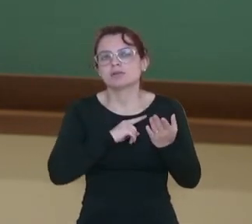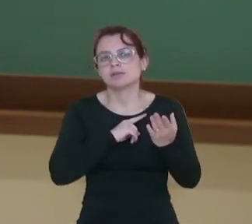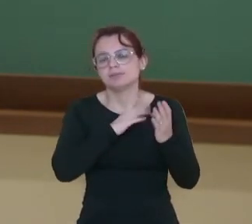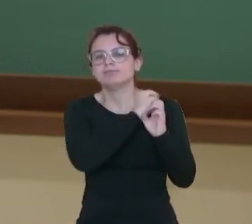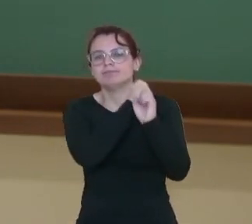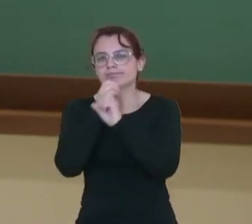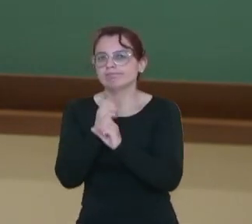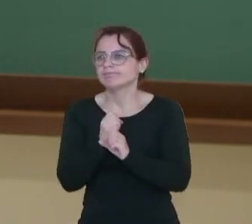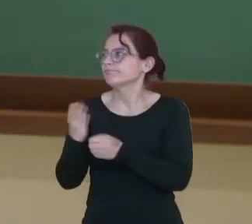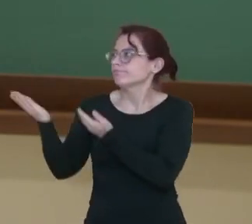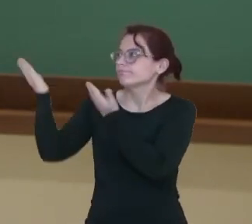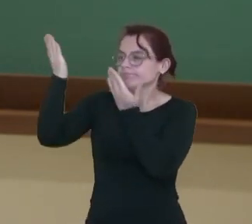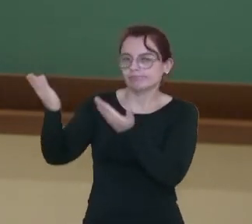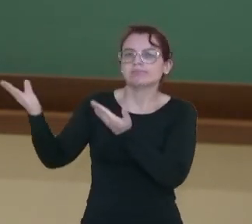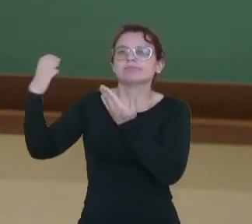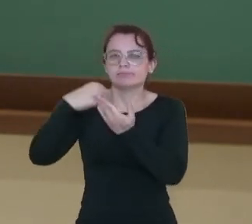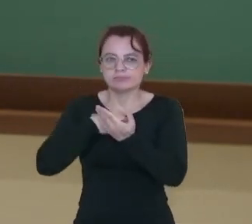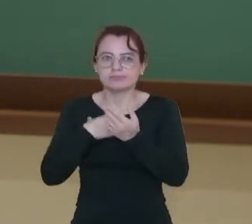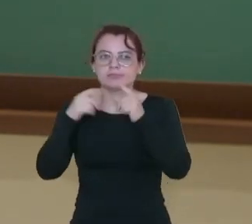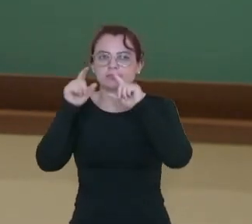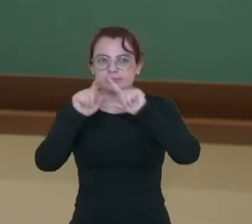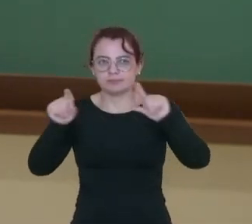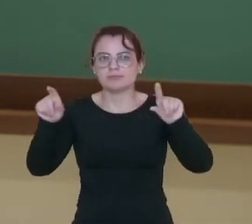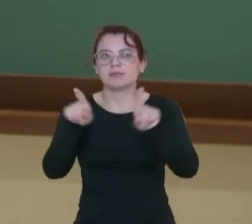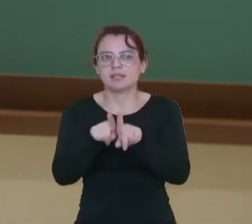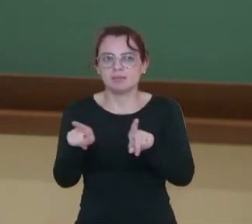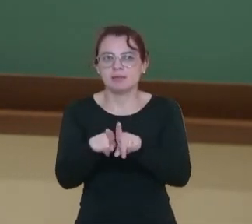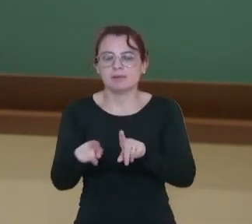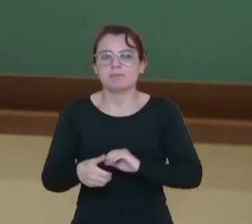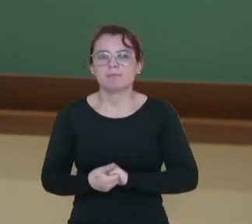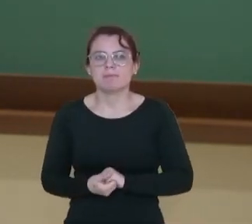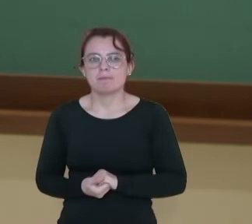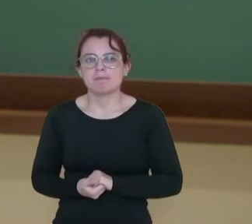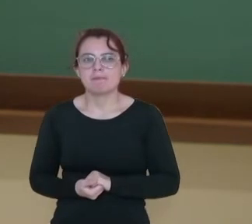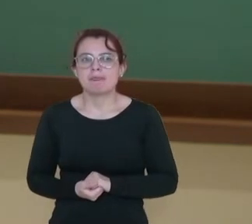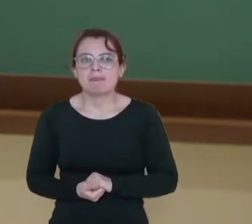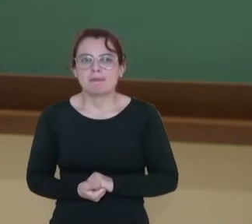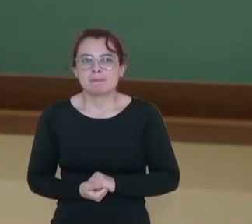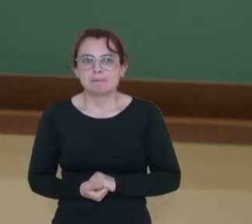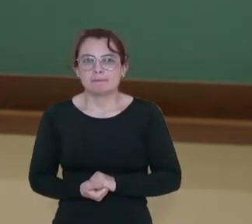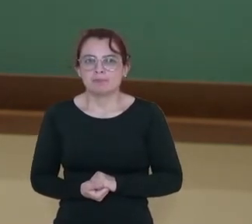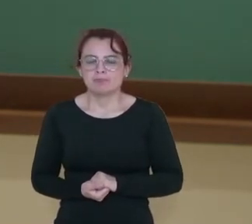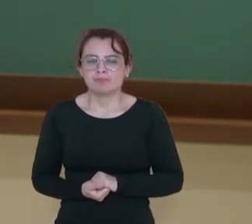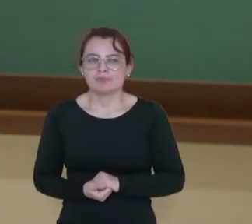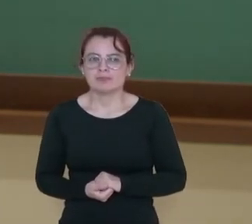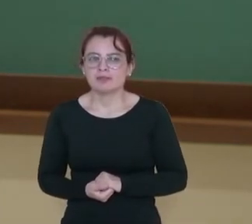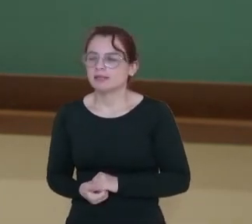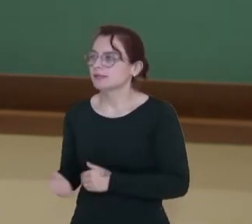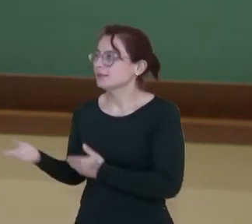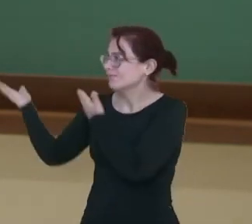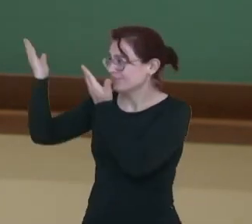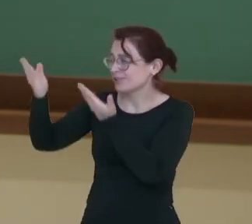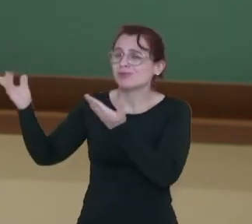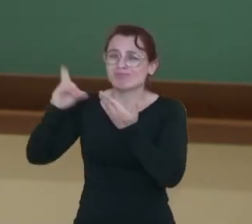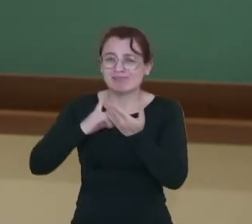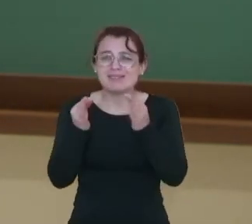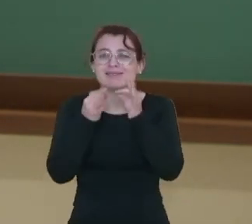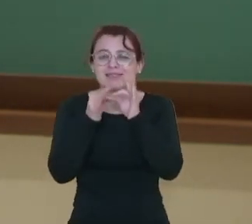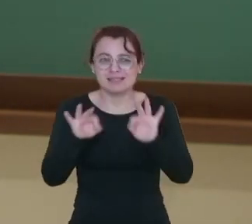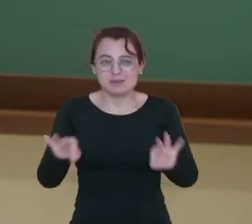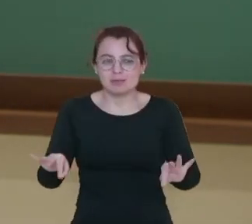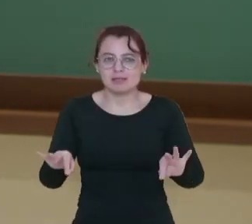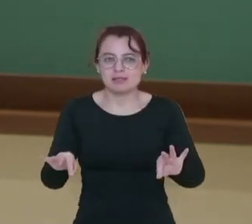MV final ao quadrado sobre 2 menos MV inicial ao quadrado sobre 2. Pessoal, isso é bem simples. Você pode,